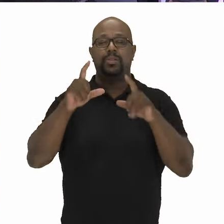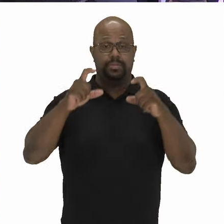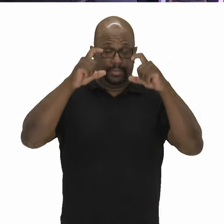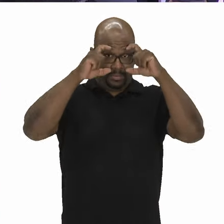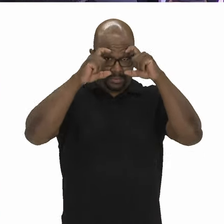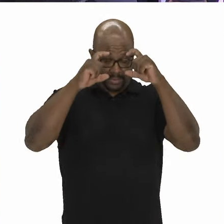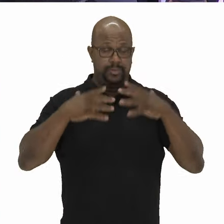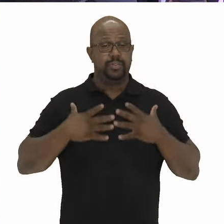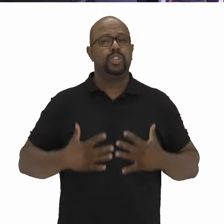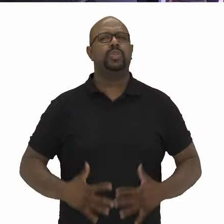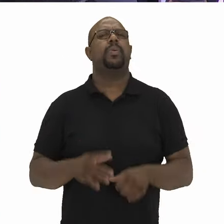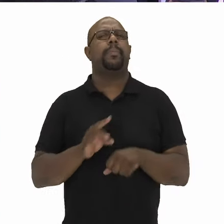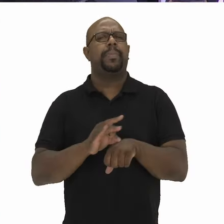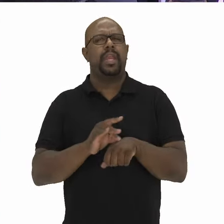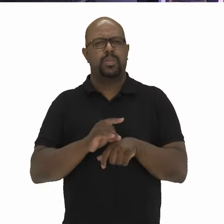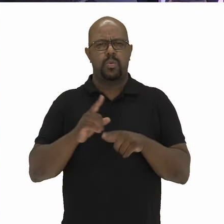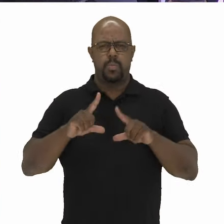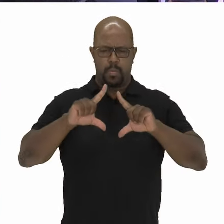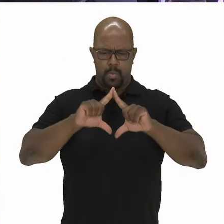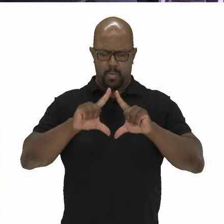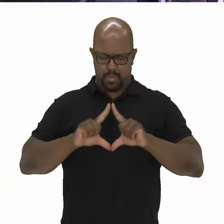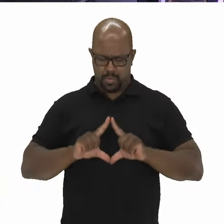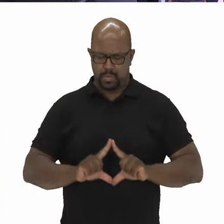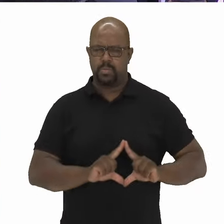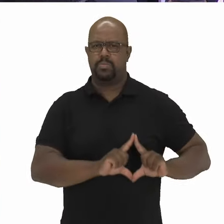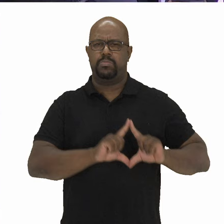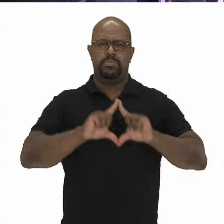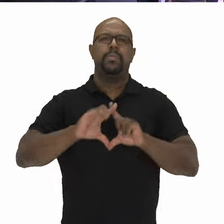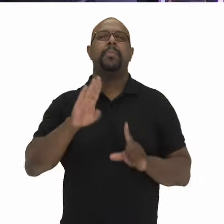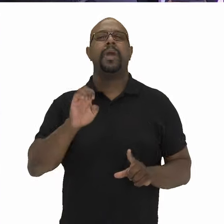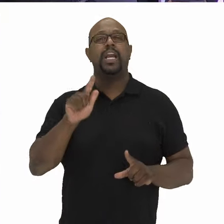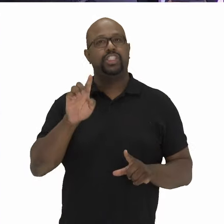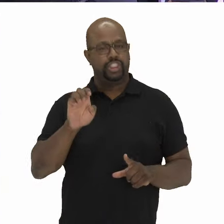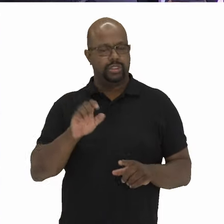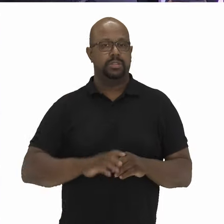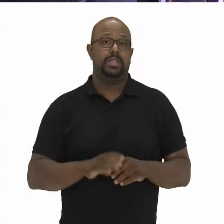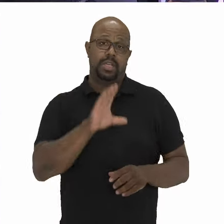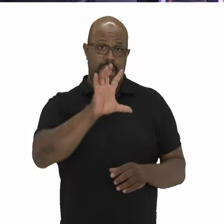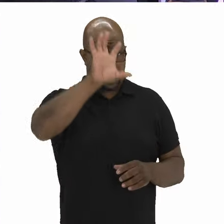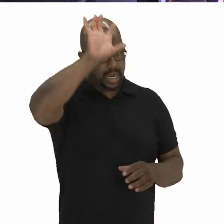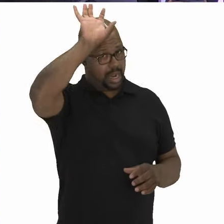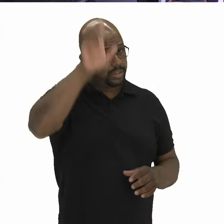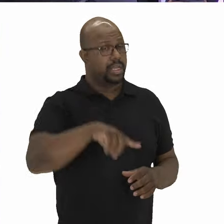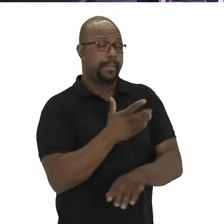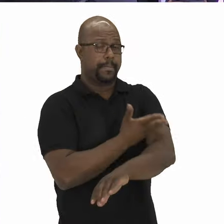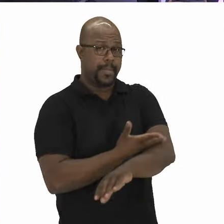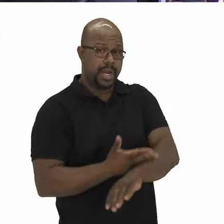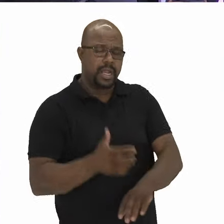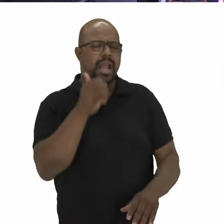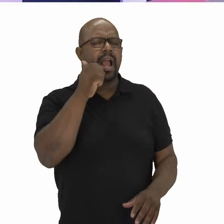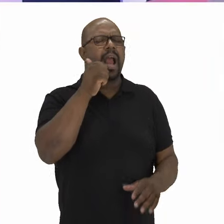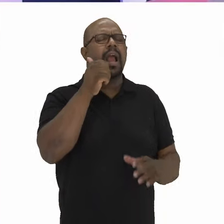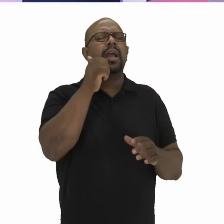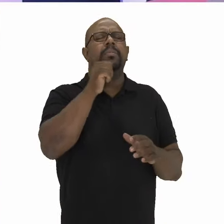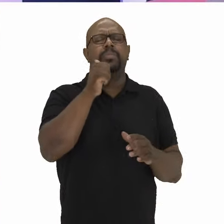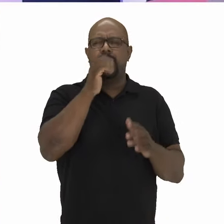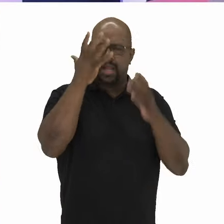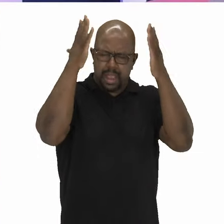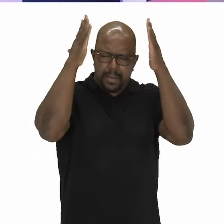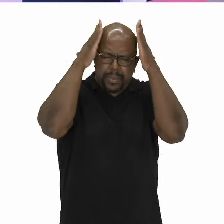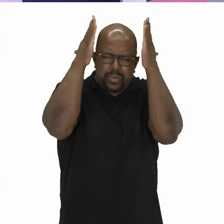usa óculos de grau e vestido preto com estampa de losangos Bege Cláudia Verneck é branca cabelos curtíssimos